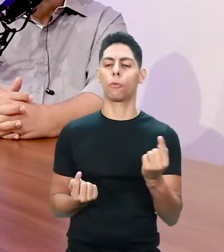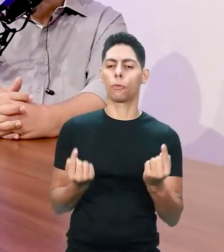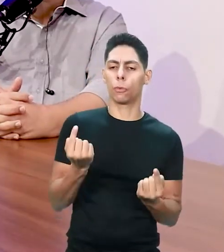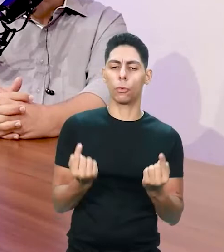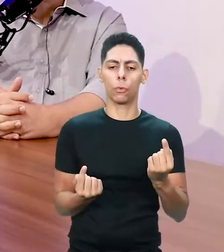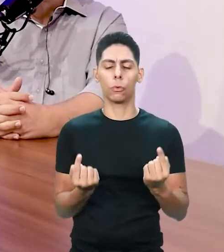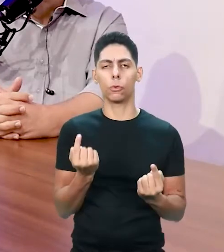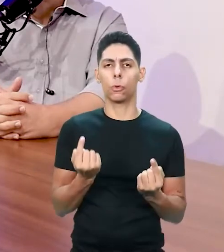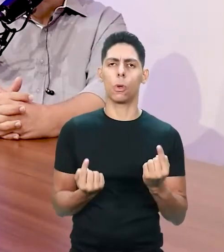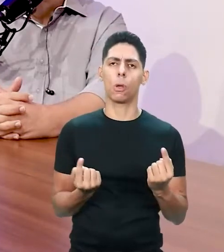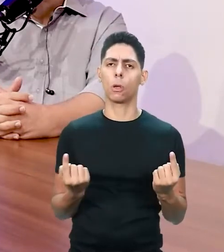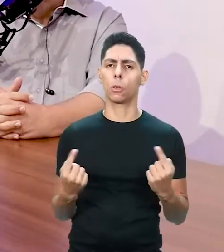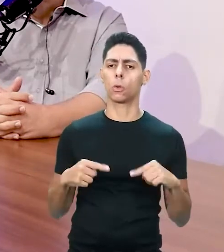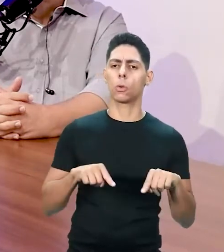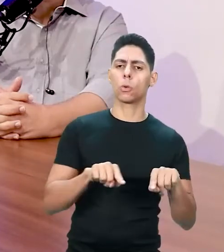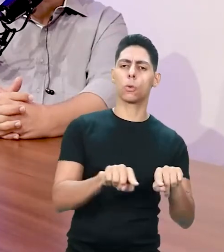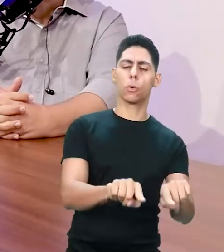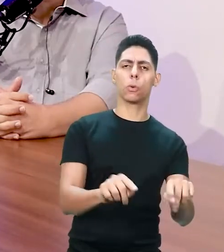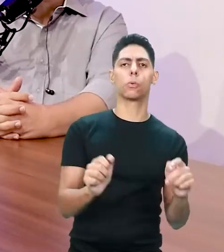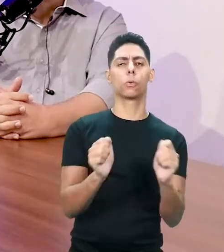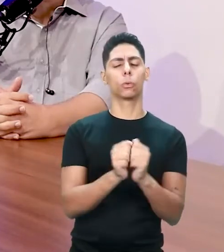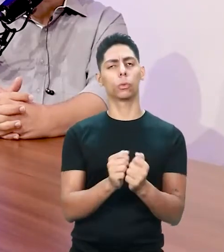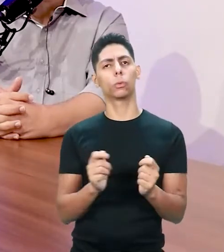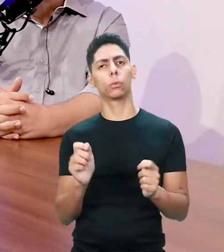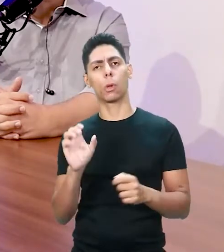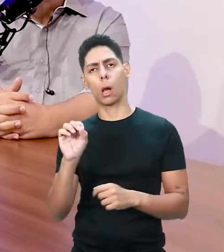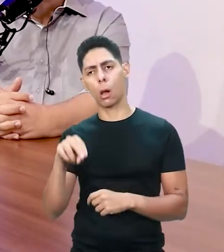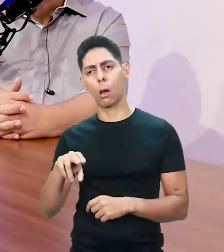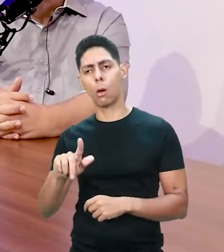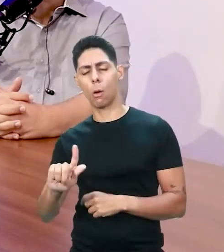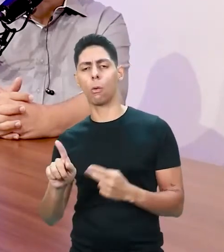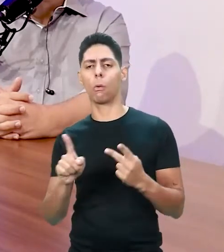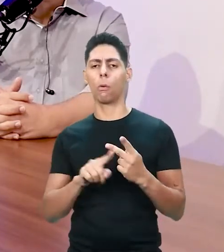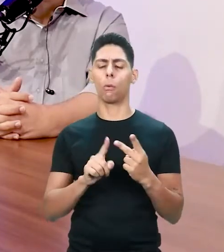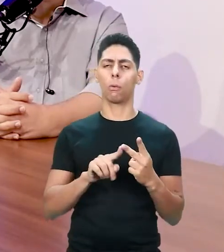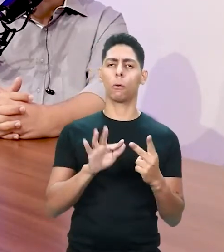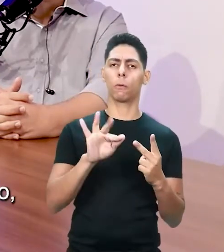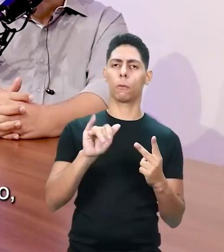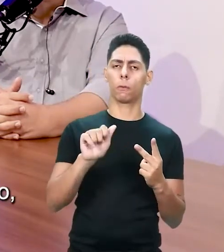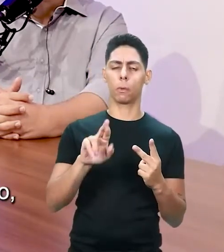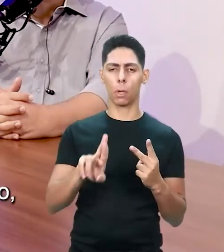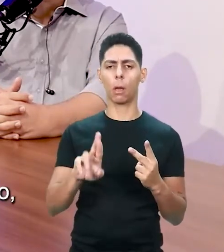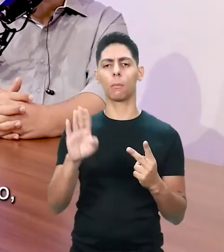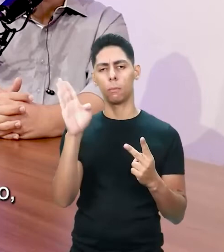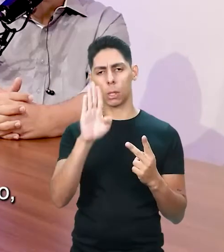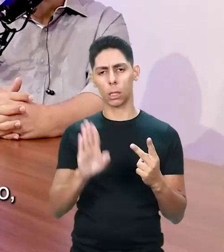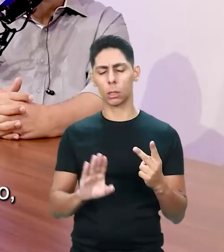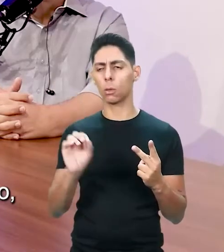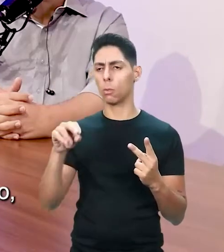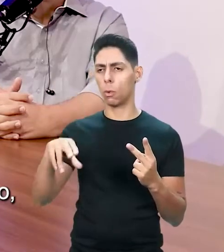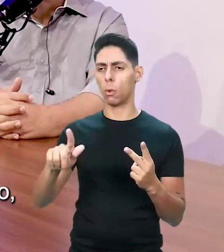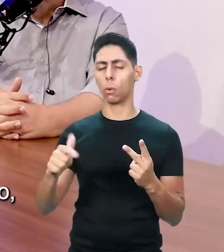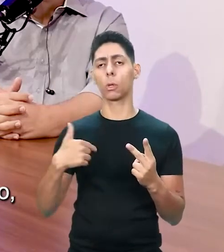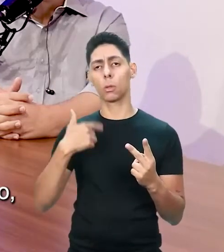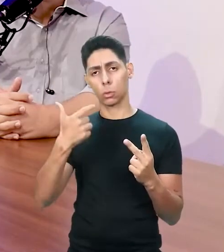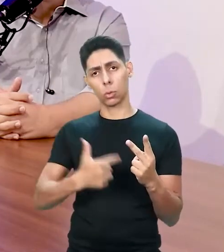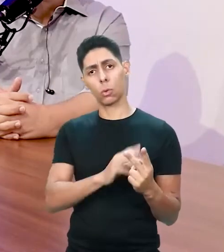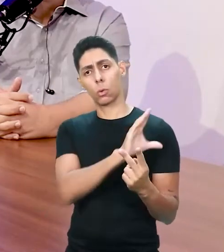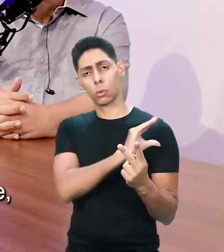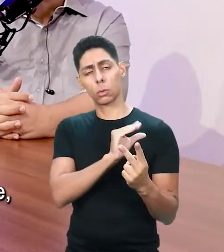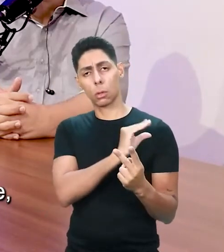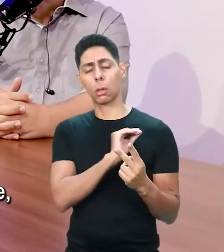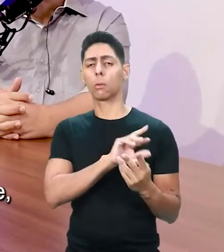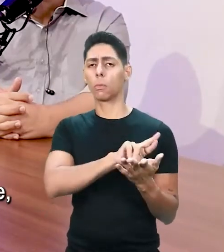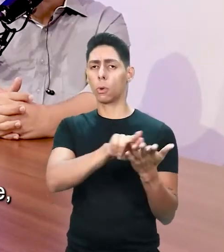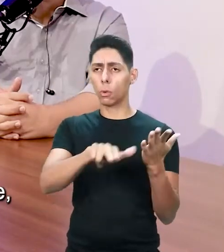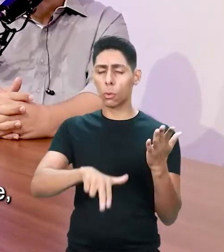EBC, paralelamente à Unir, à ONG, paralelamente ao Criar Brasil, que é uma ONG também de comunicação da qual sou conselheiro. Eu pude